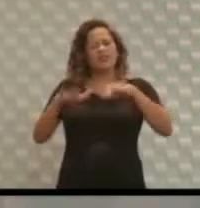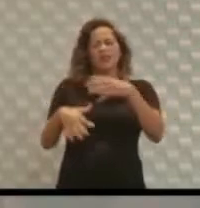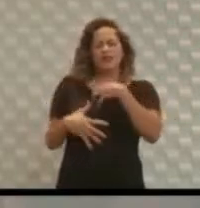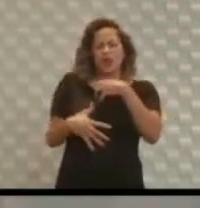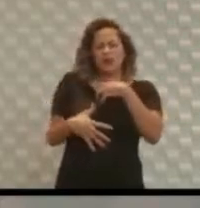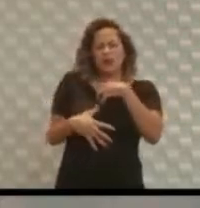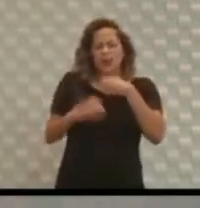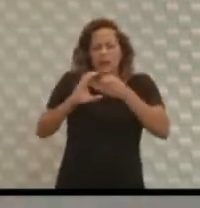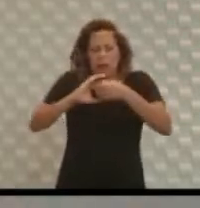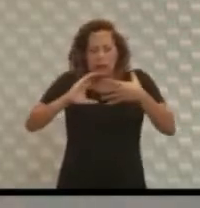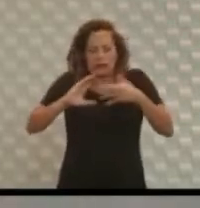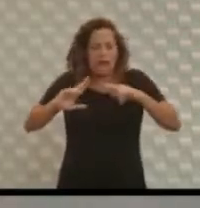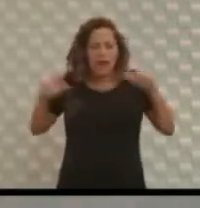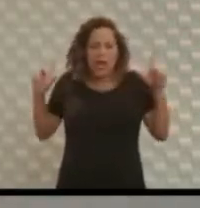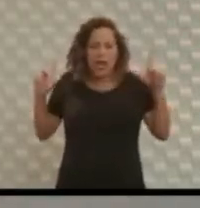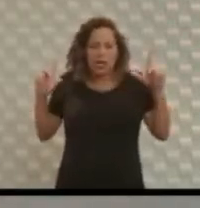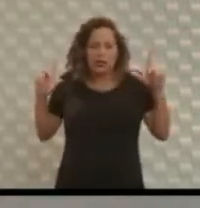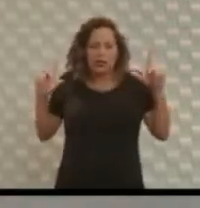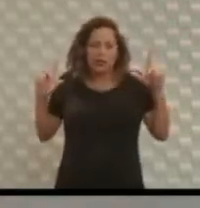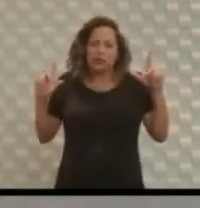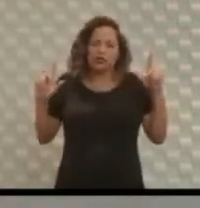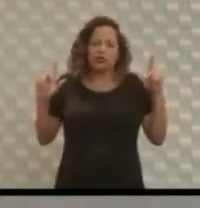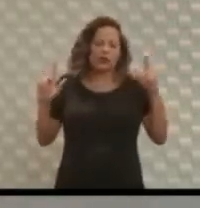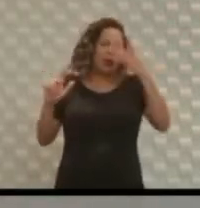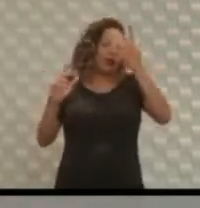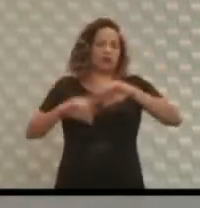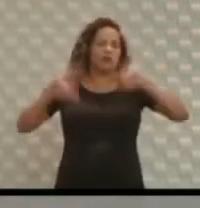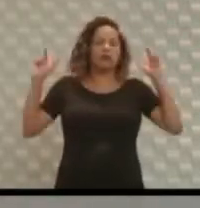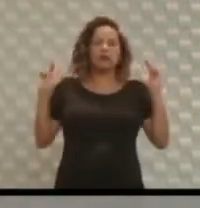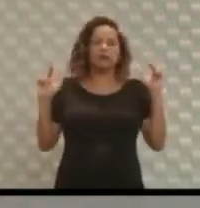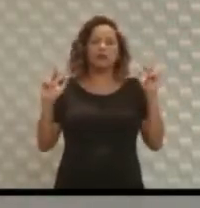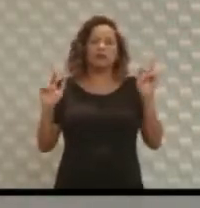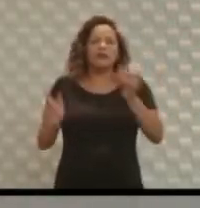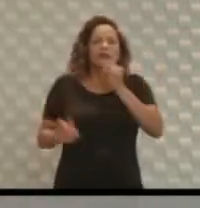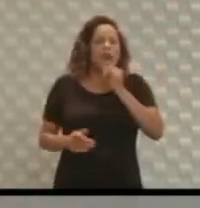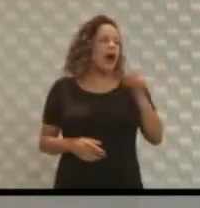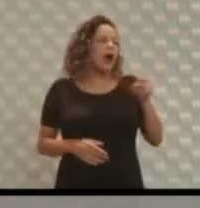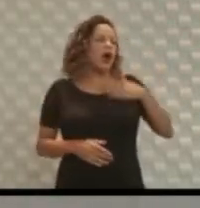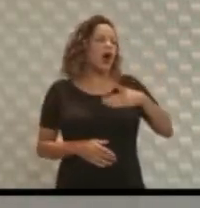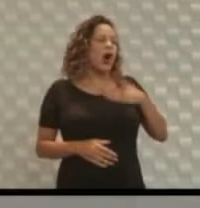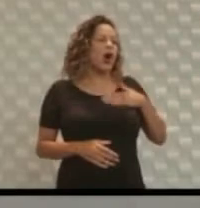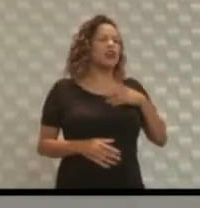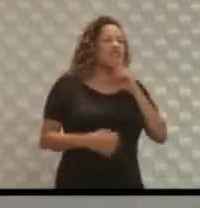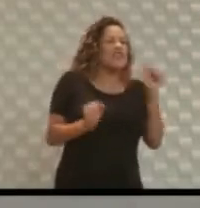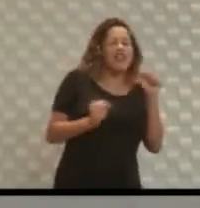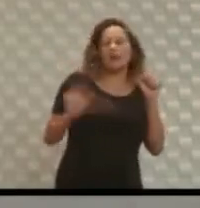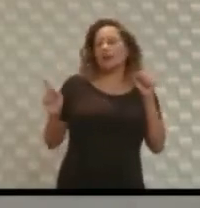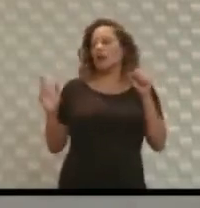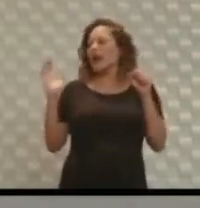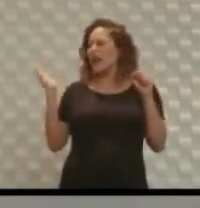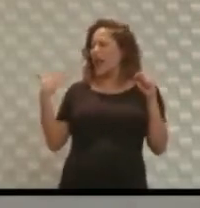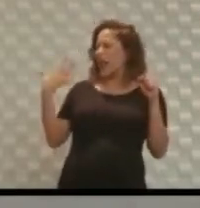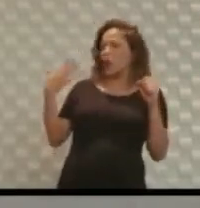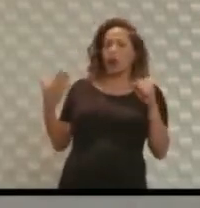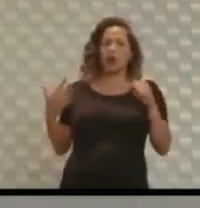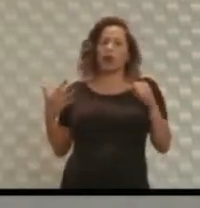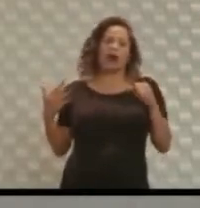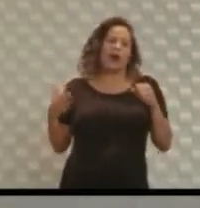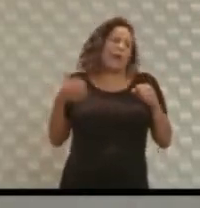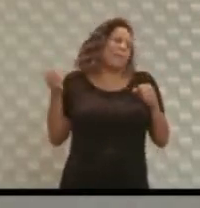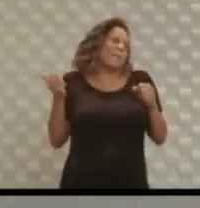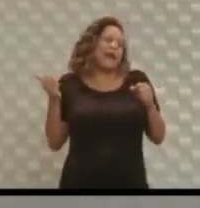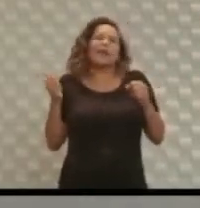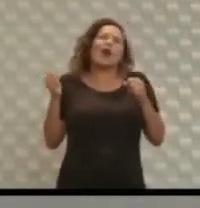Água e óleo, nós somos totalmente diferentes. Ele gosta de frio, eu gosto de quente. Ele gosta de praia, eu gosto de